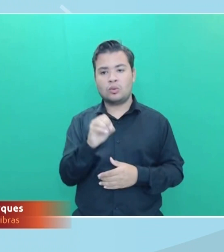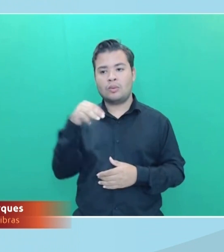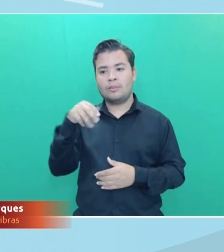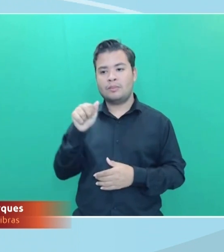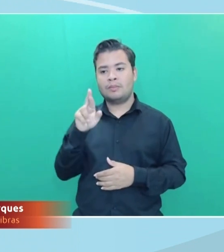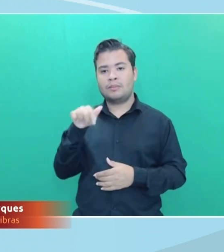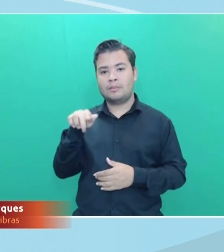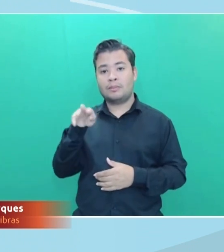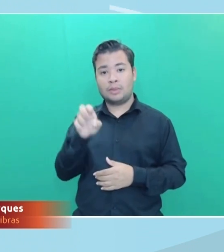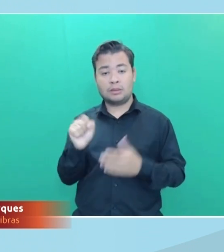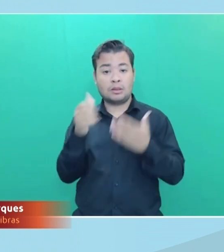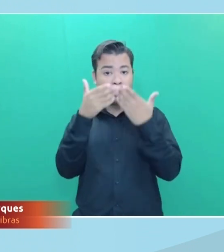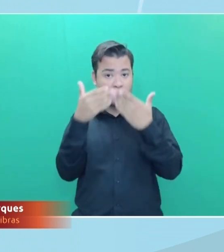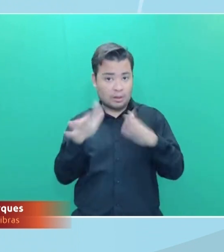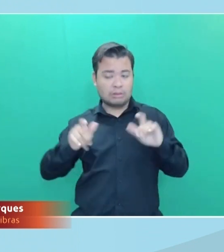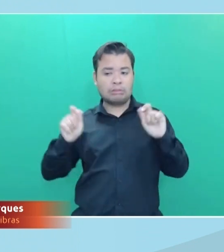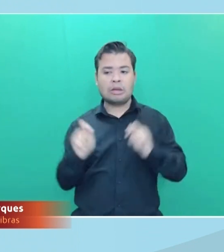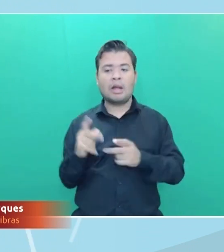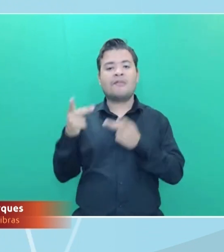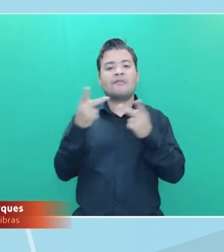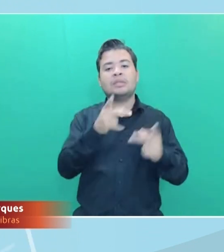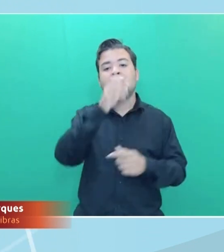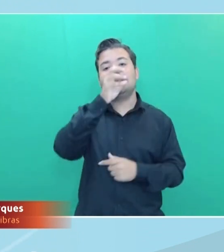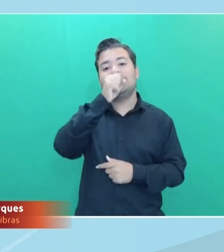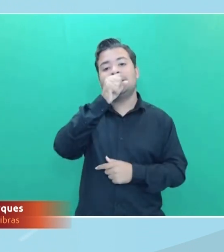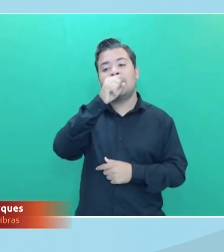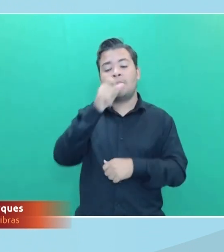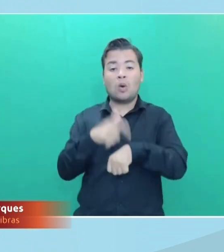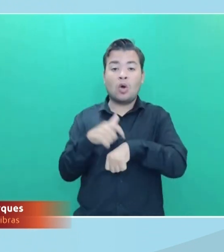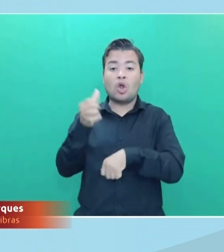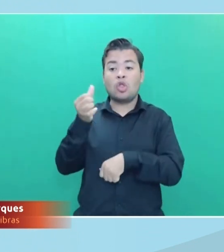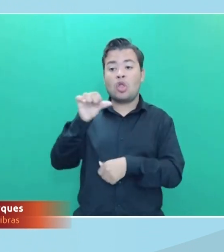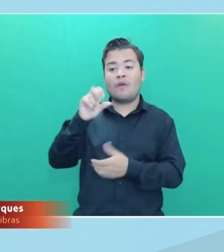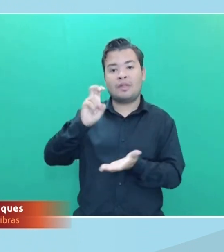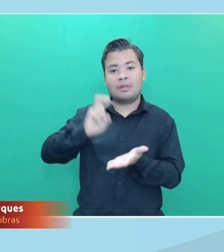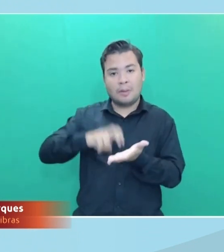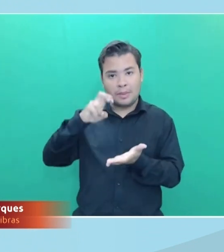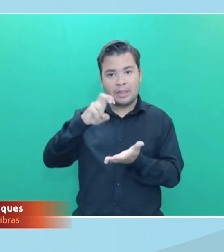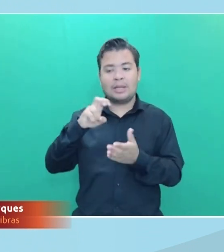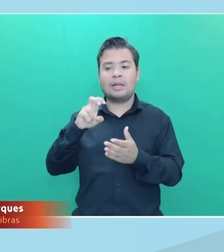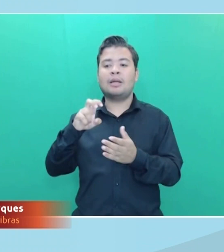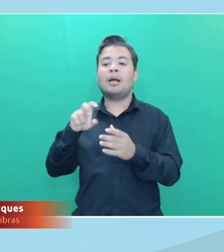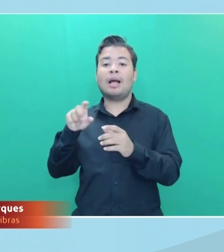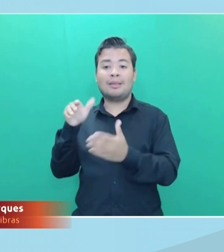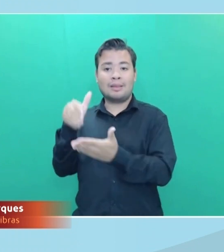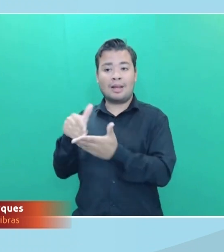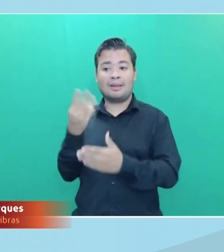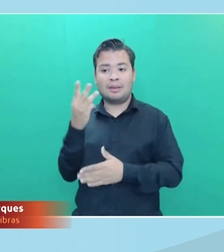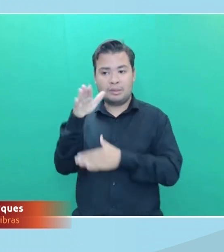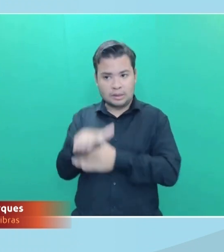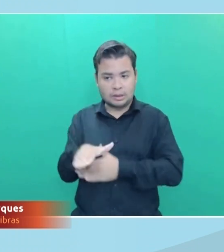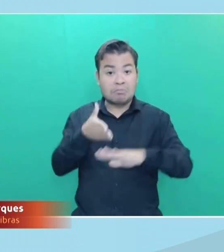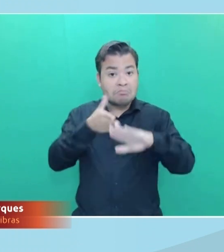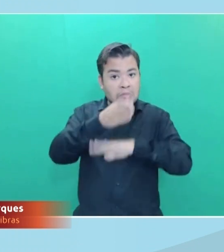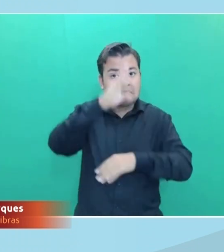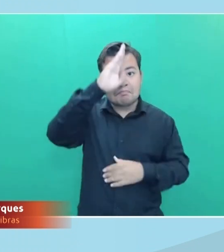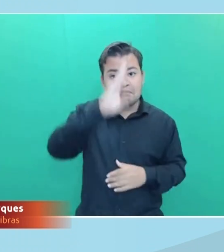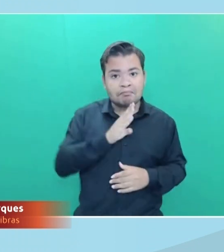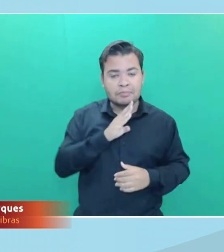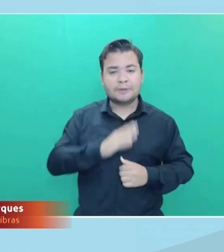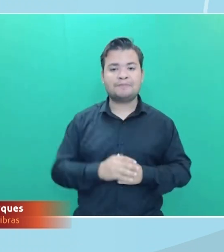visitação aos sábados, das 9 horas da manhã às 3 horas da tarde, e a entrada é gratuita.